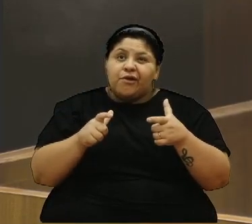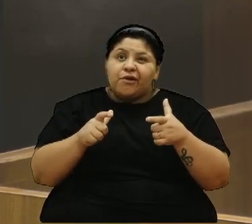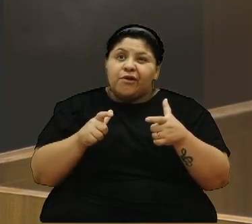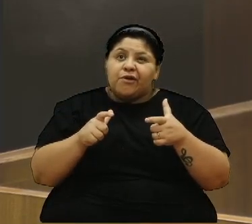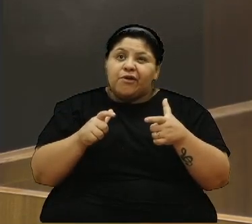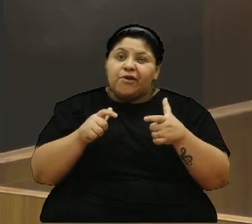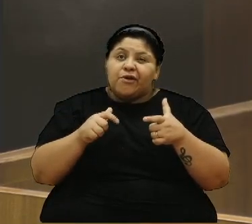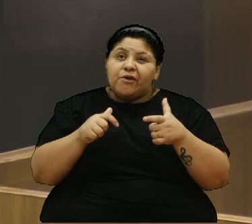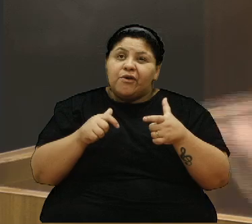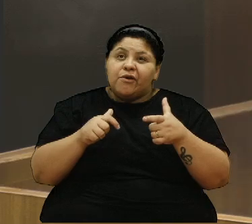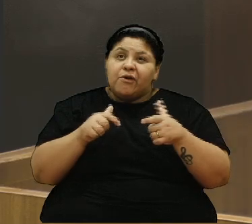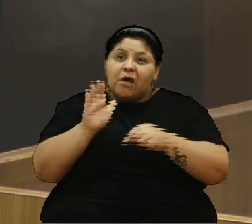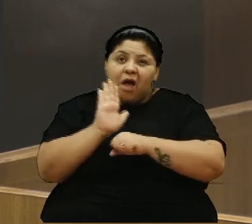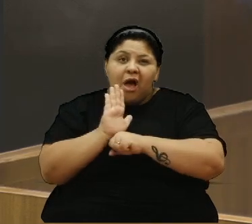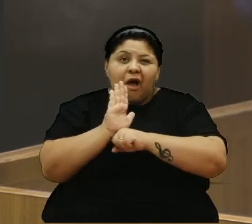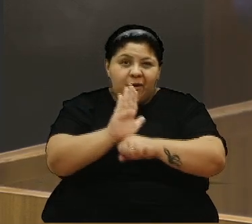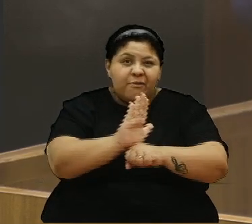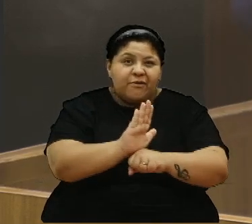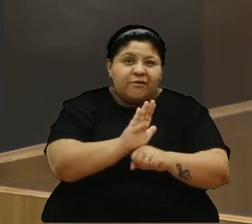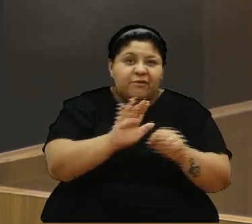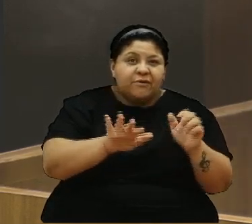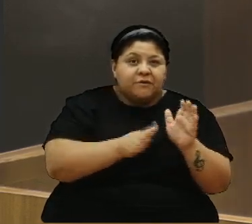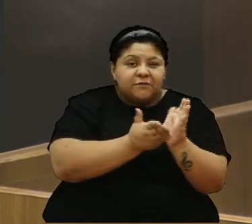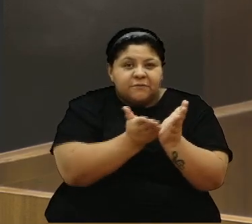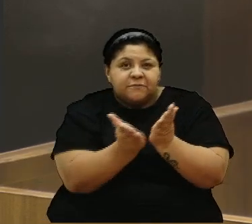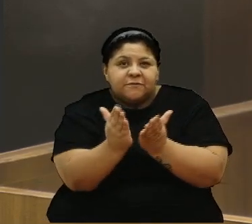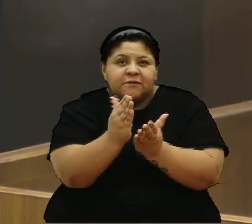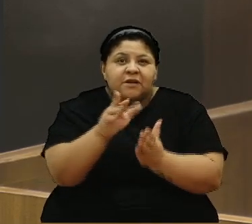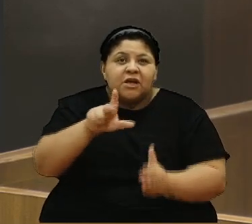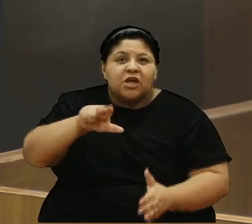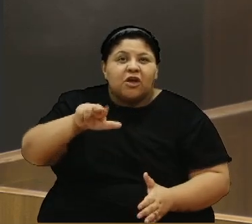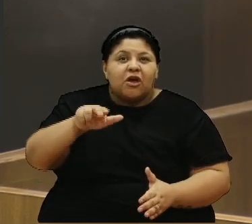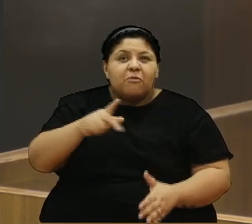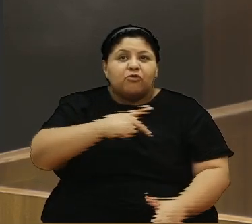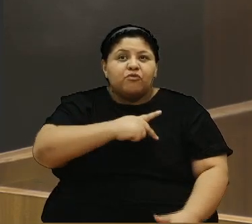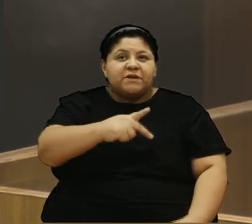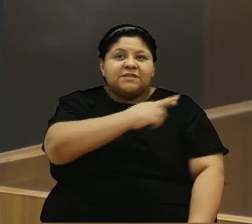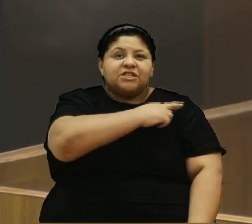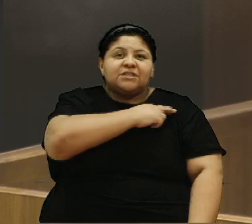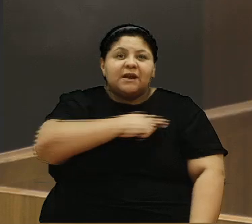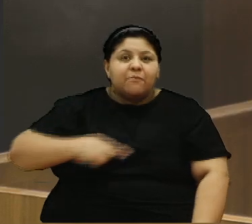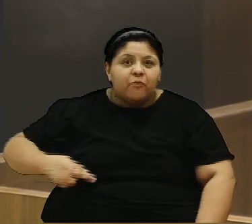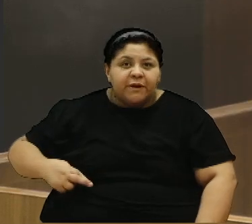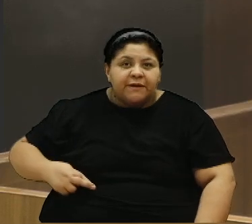destes desvios, que é o irmão do atual presidente da República.